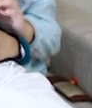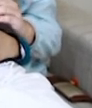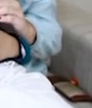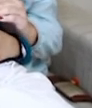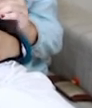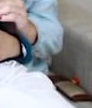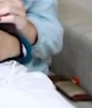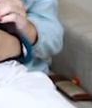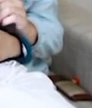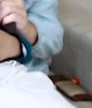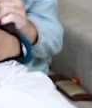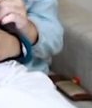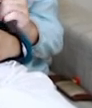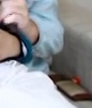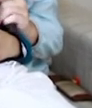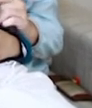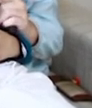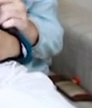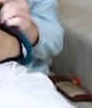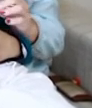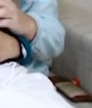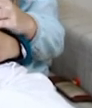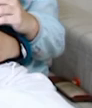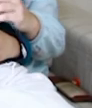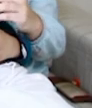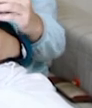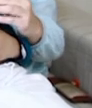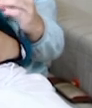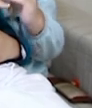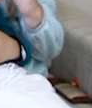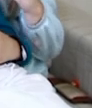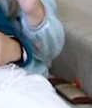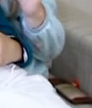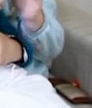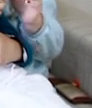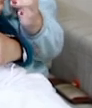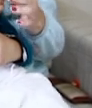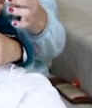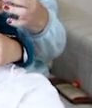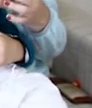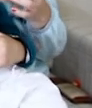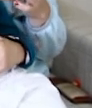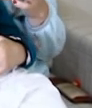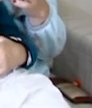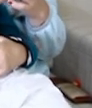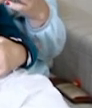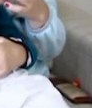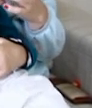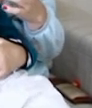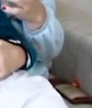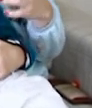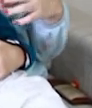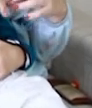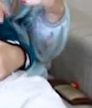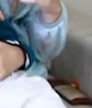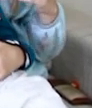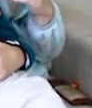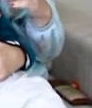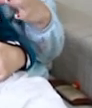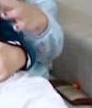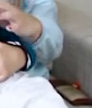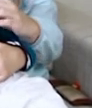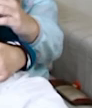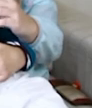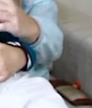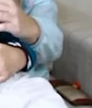outubro, lá, com acompanhamento do Poder Judiciário, certinho. E depois de um mês,